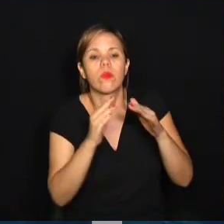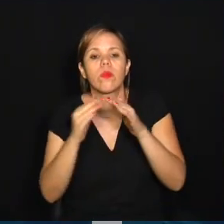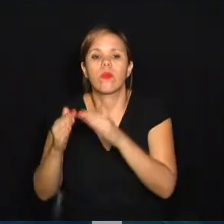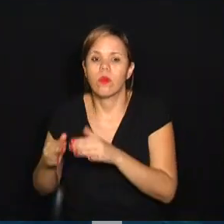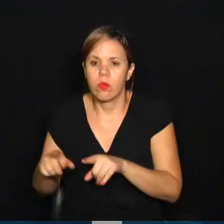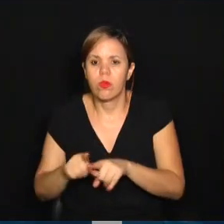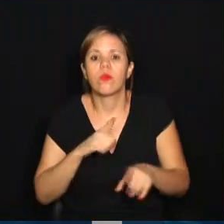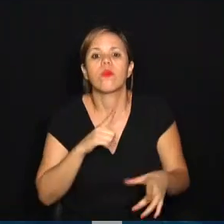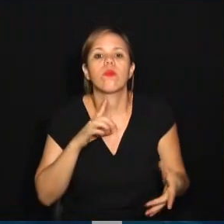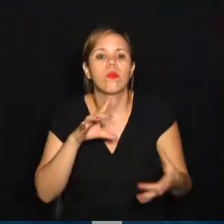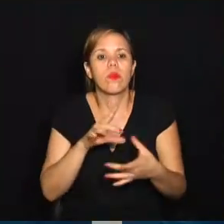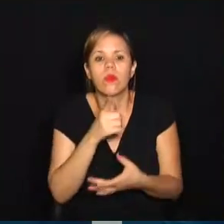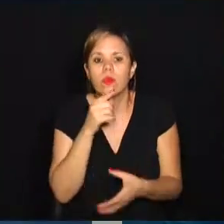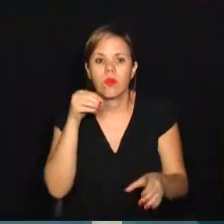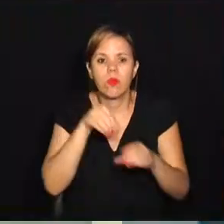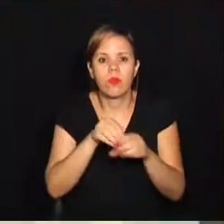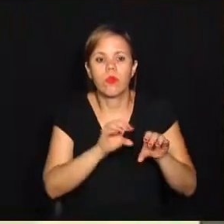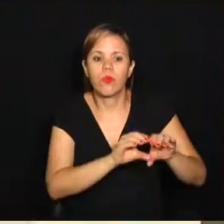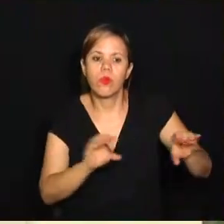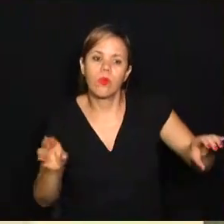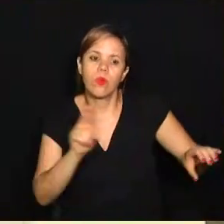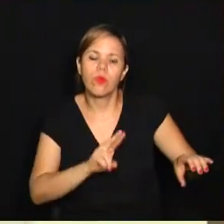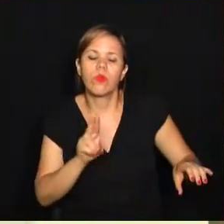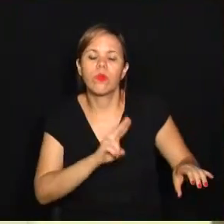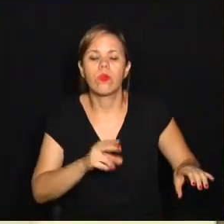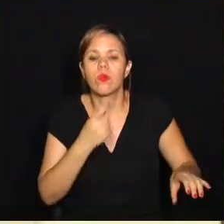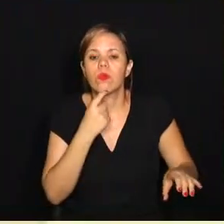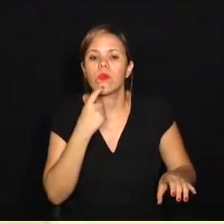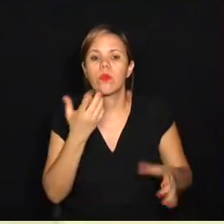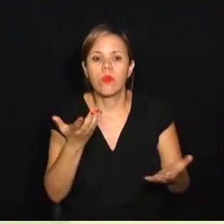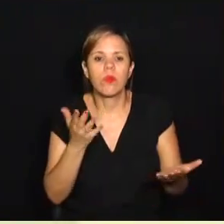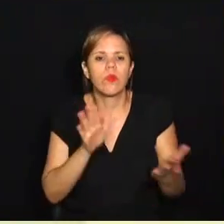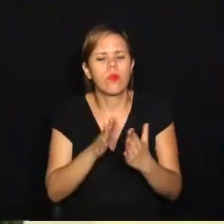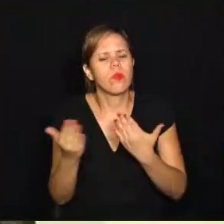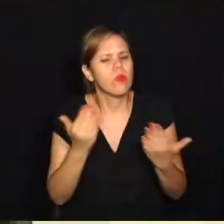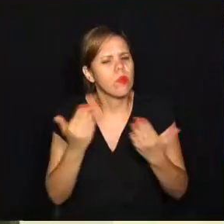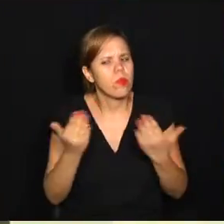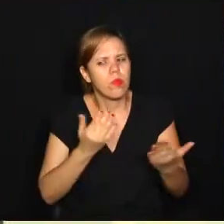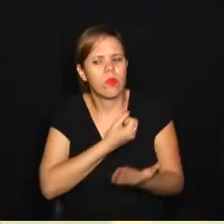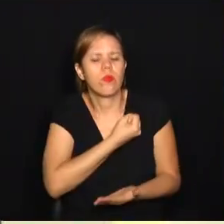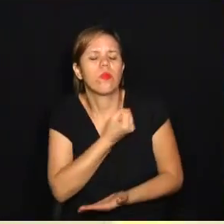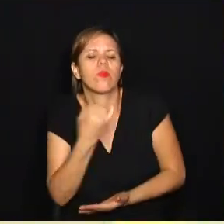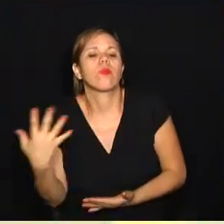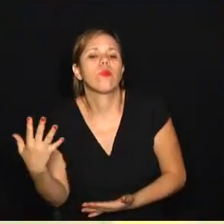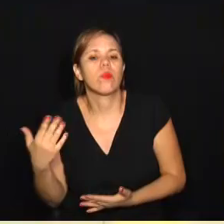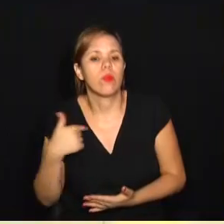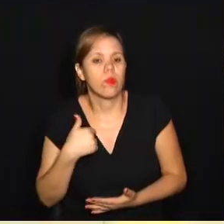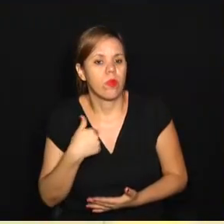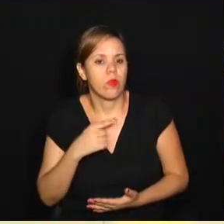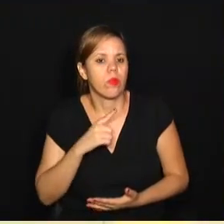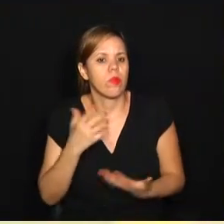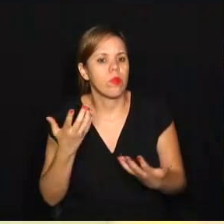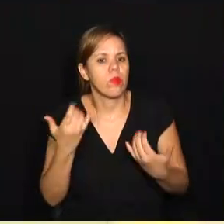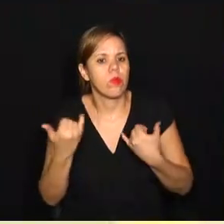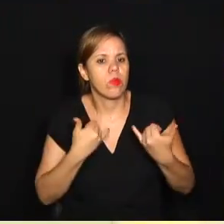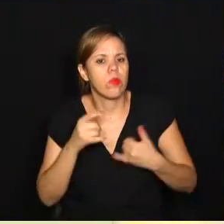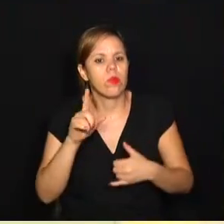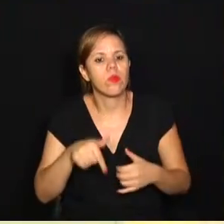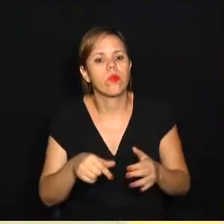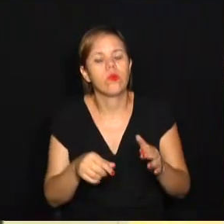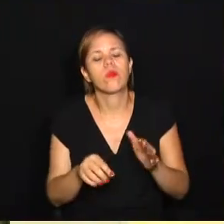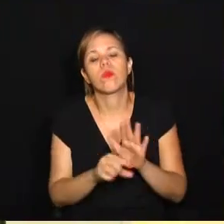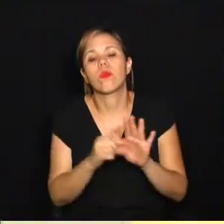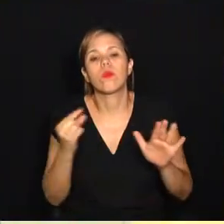com ligação de água em Campinas. O parlamentar quer confrontar os números. A informação que eu pretendo com esse